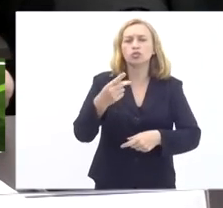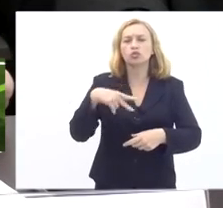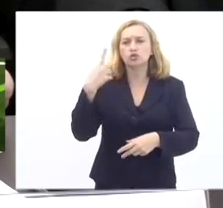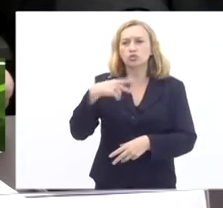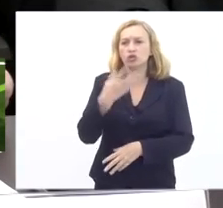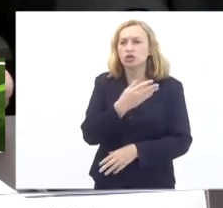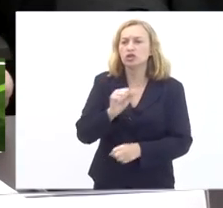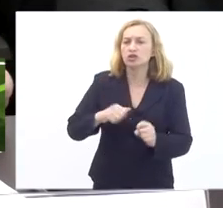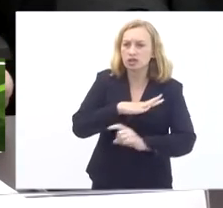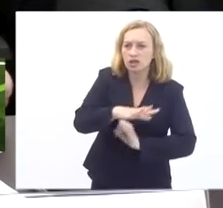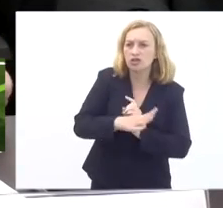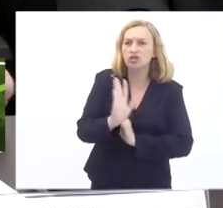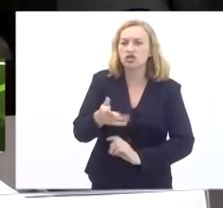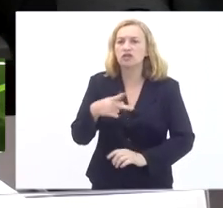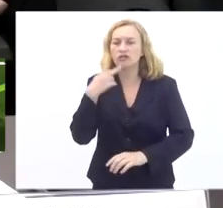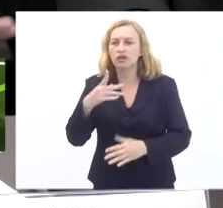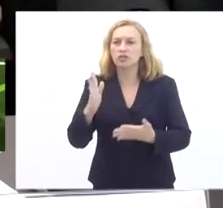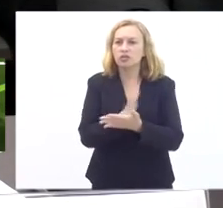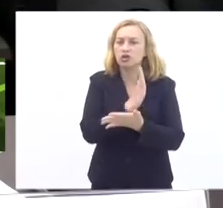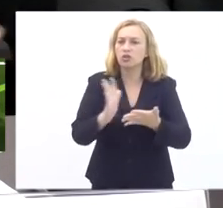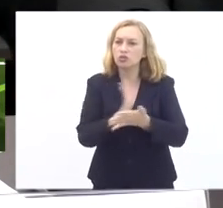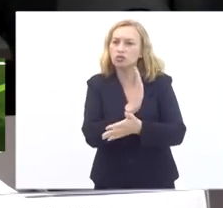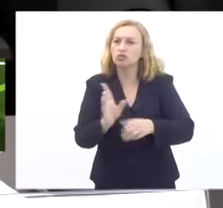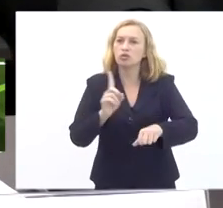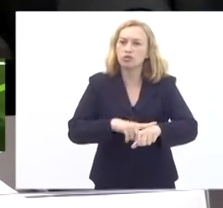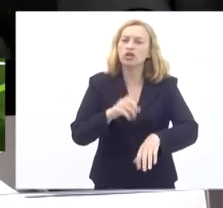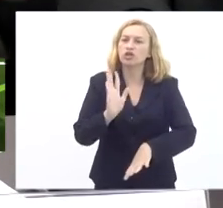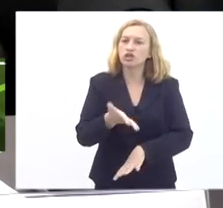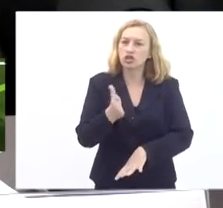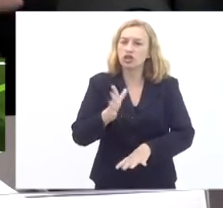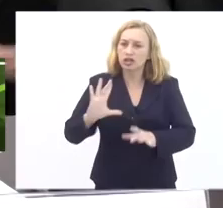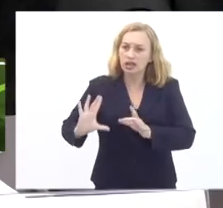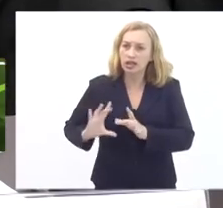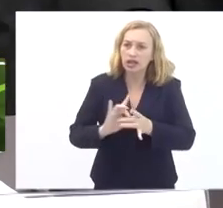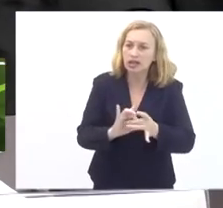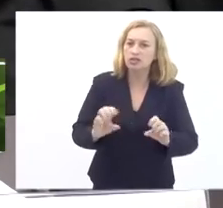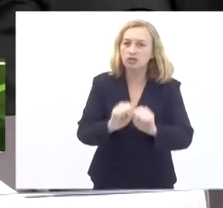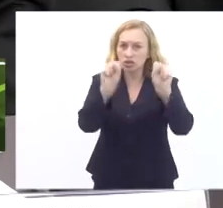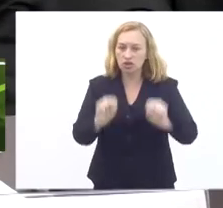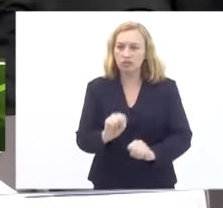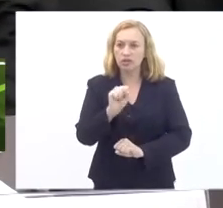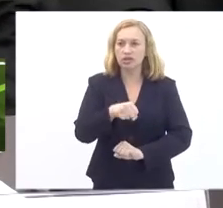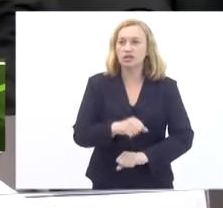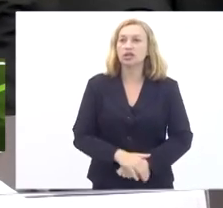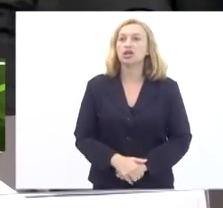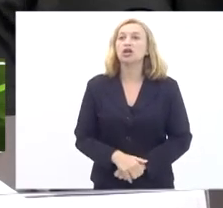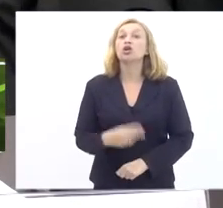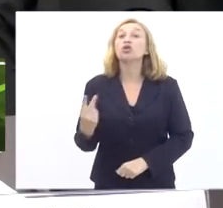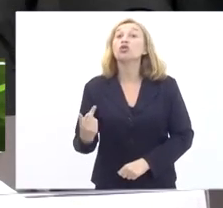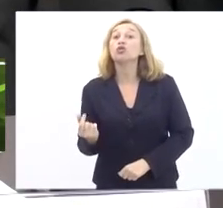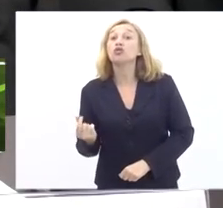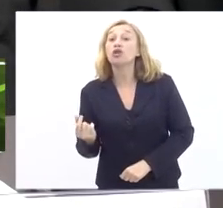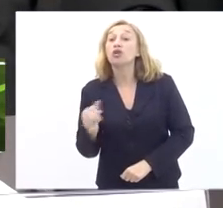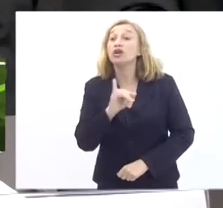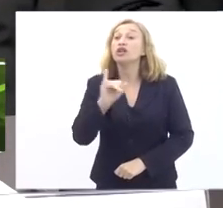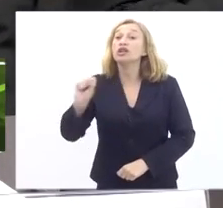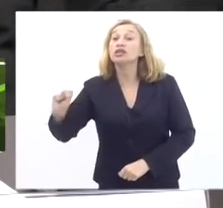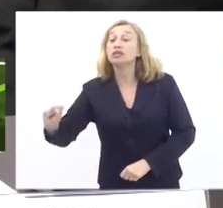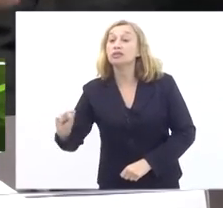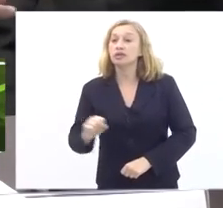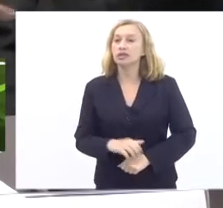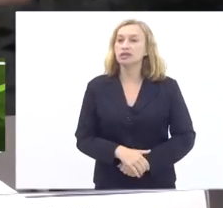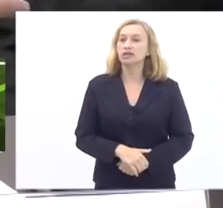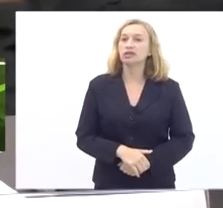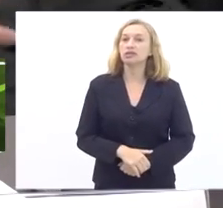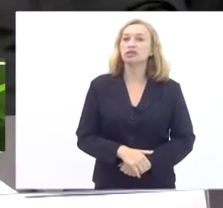gente até já tratou aqui em alguns pontos. Mas existe já, a integração do sistema existe. E o valor do ICMS no... O valor